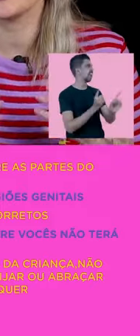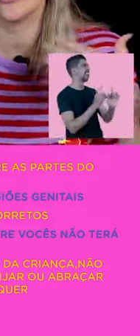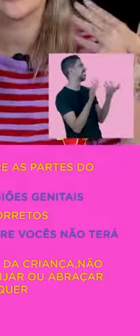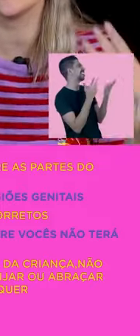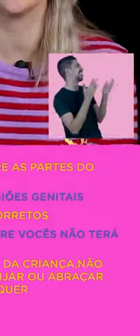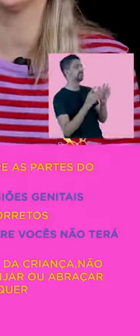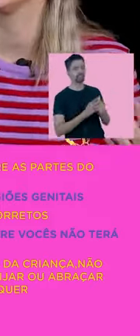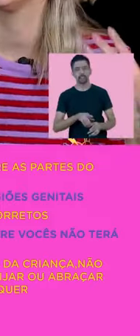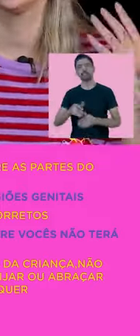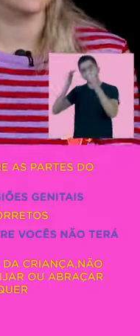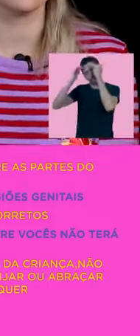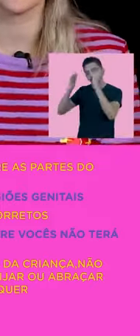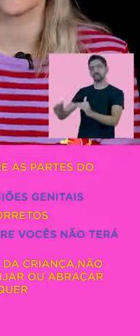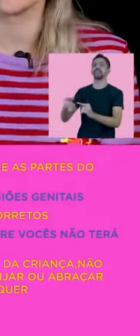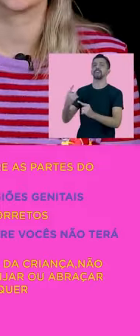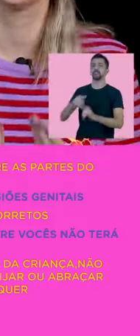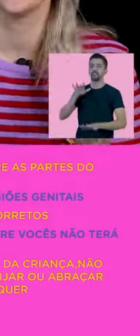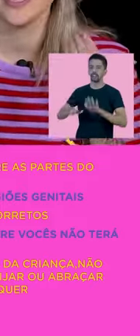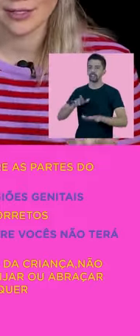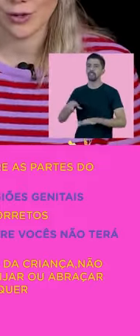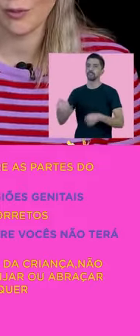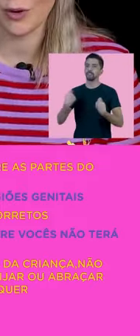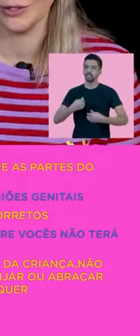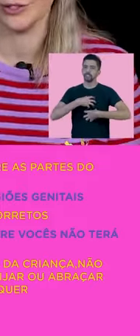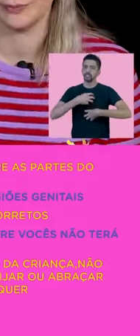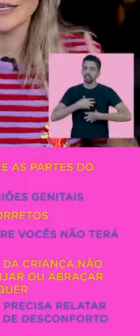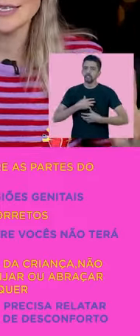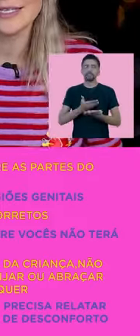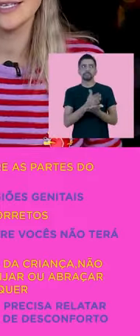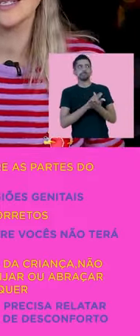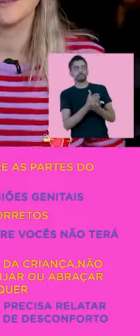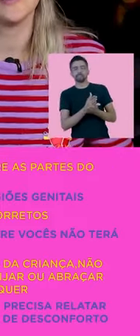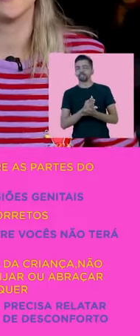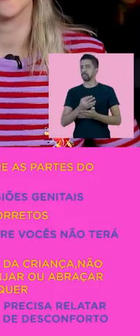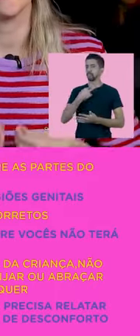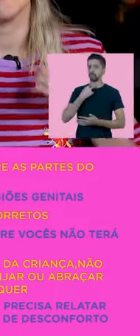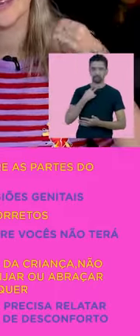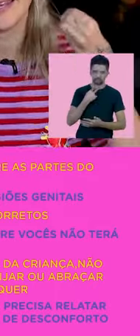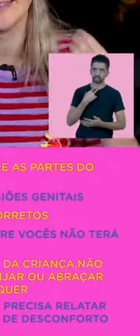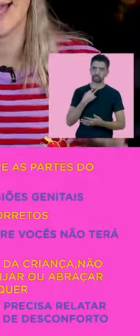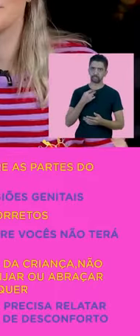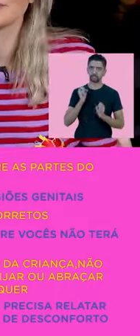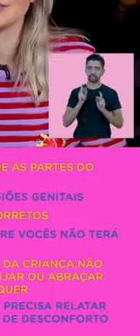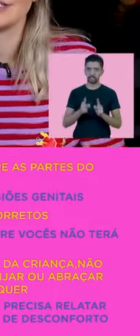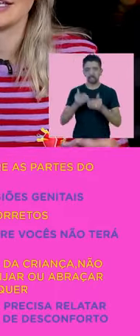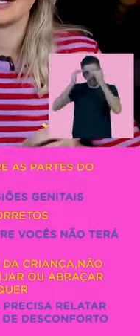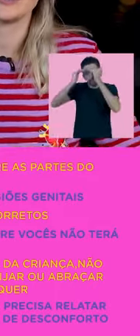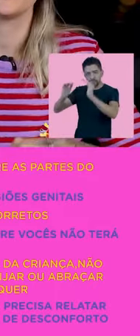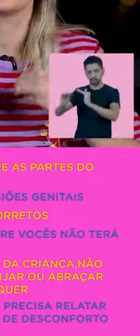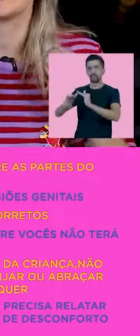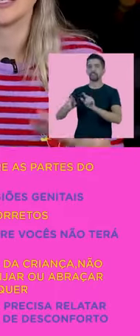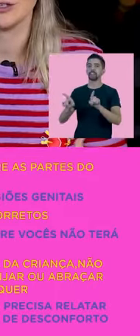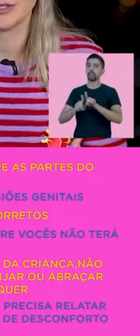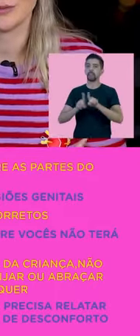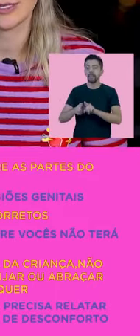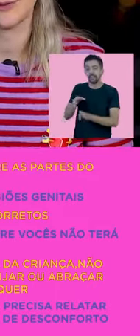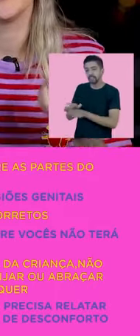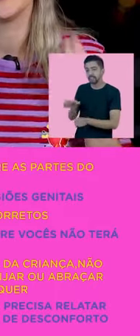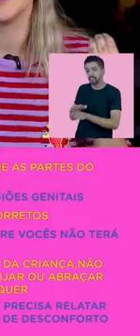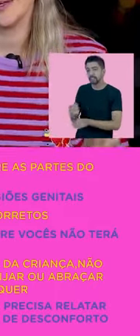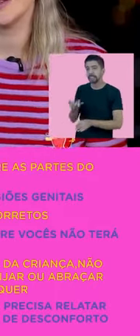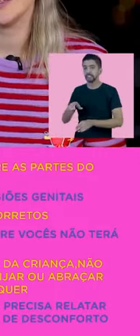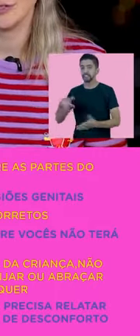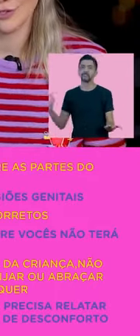seguras para dizer não diante de uma situação que as incomode. E ensine também que ela deve relatar para você caso aconteça alguma